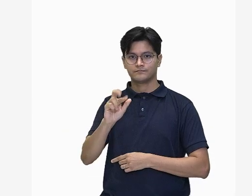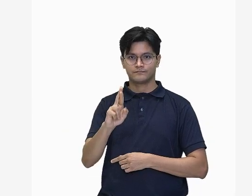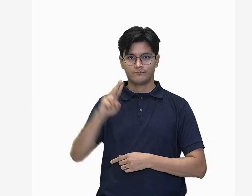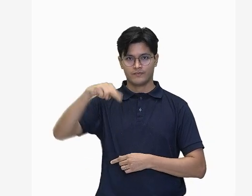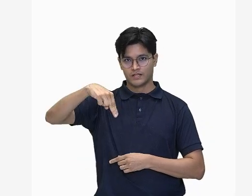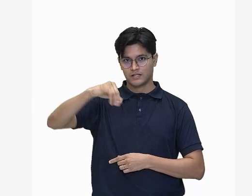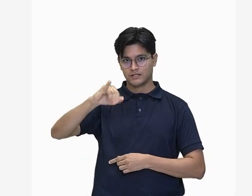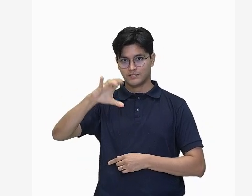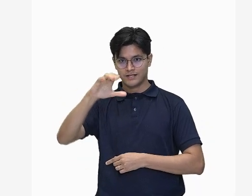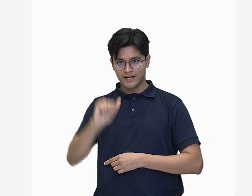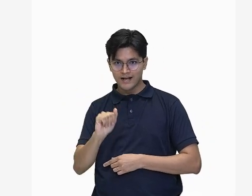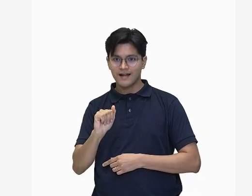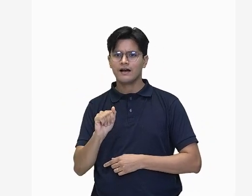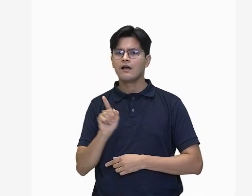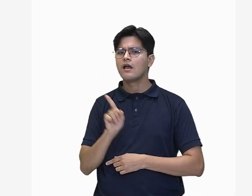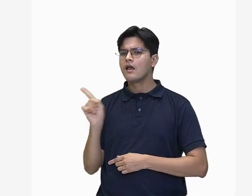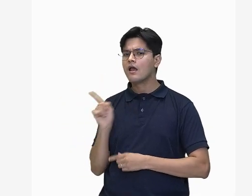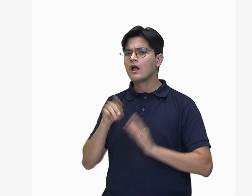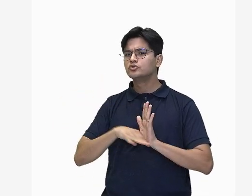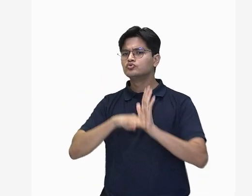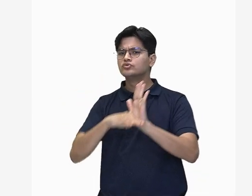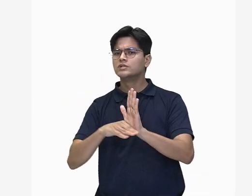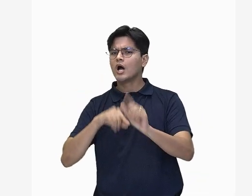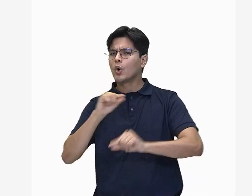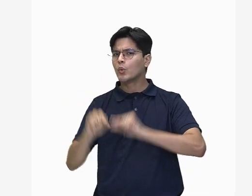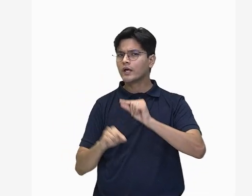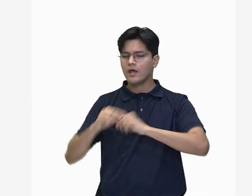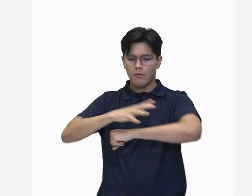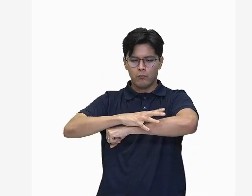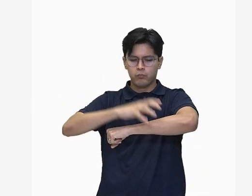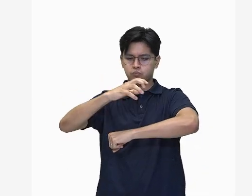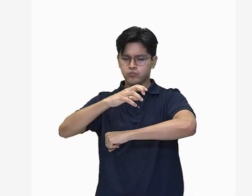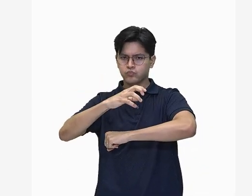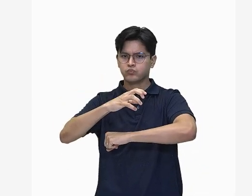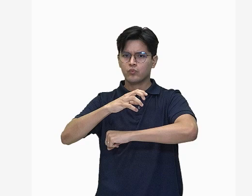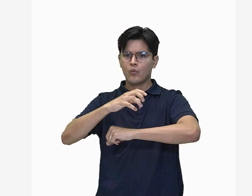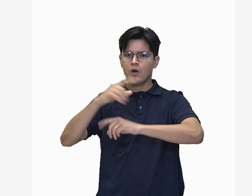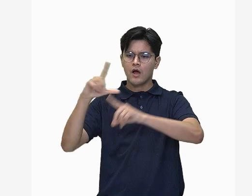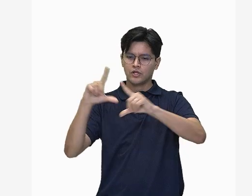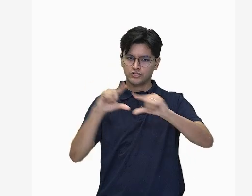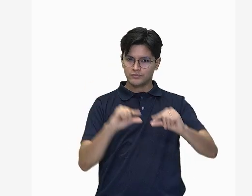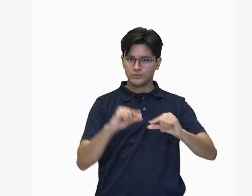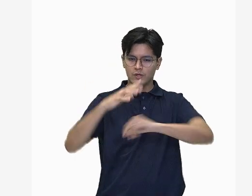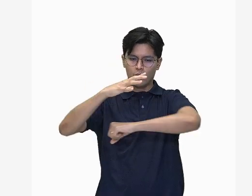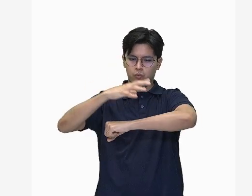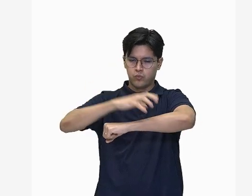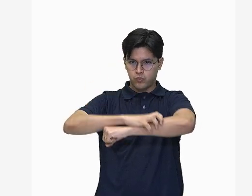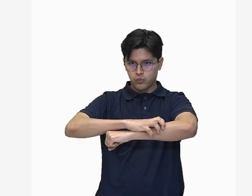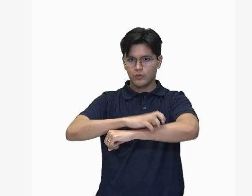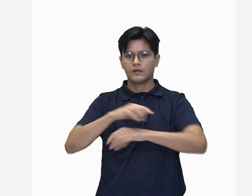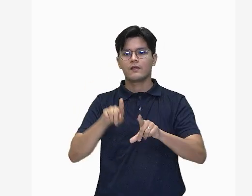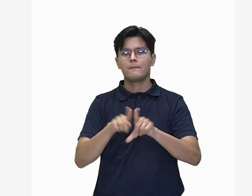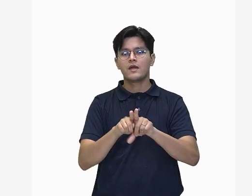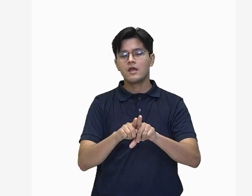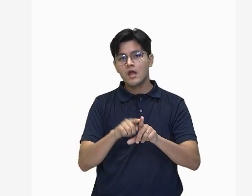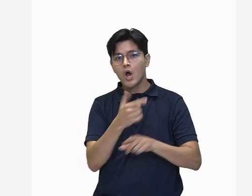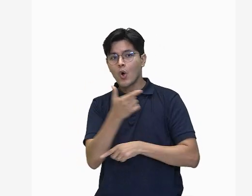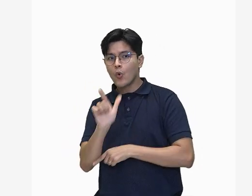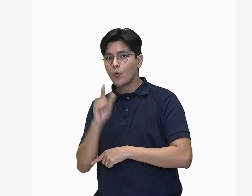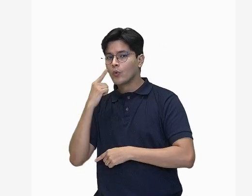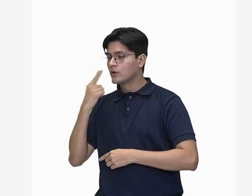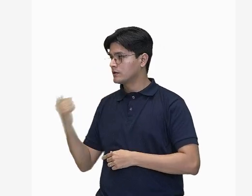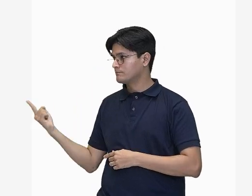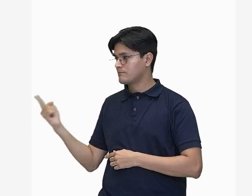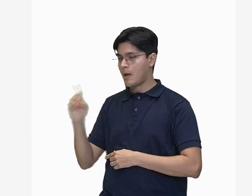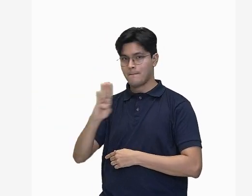A próxima que a gente vai observar, que é bastante conhecida também na medicina brasileira, é a babosa. Né? O nome científico é aloe vera e o